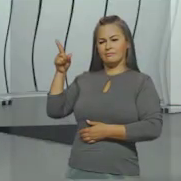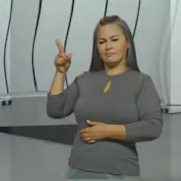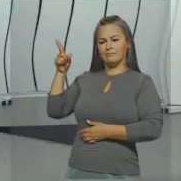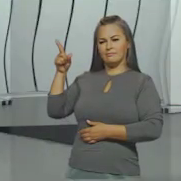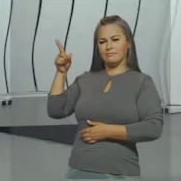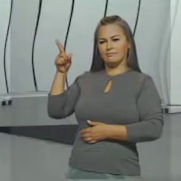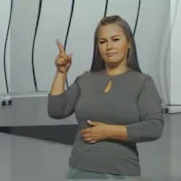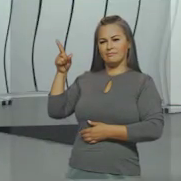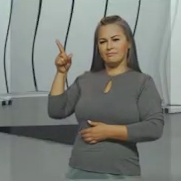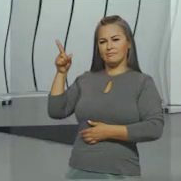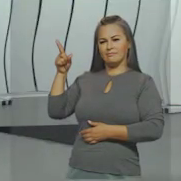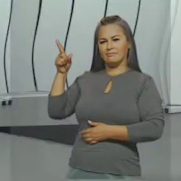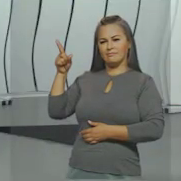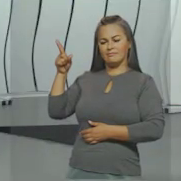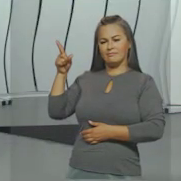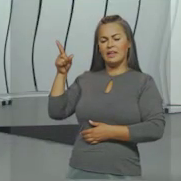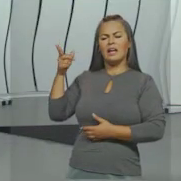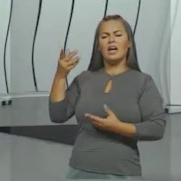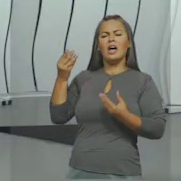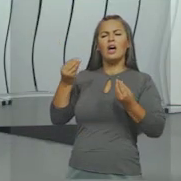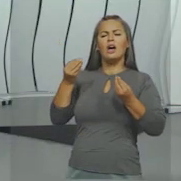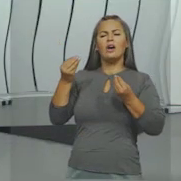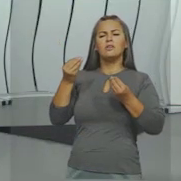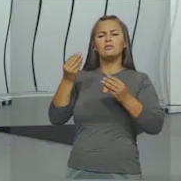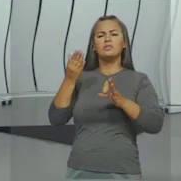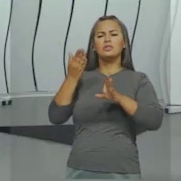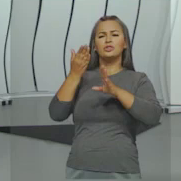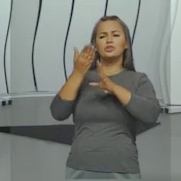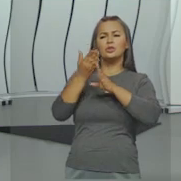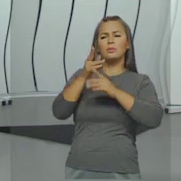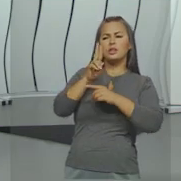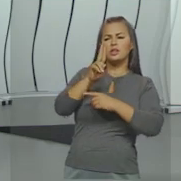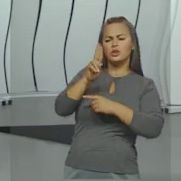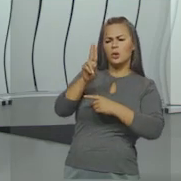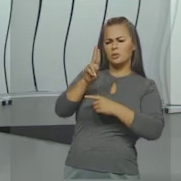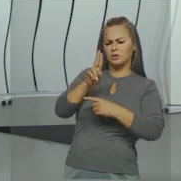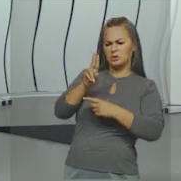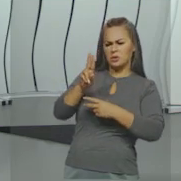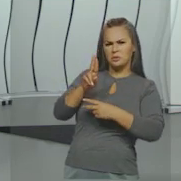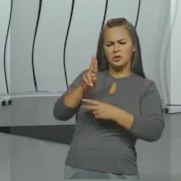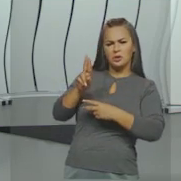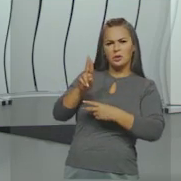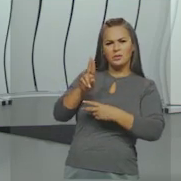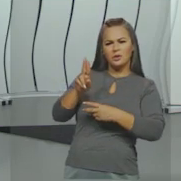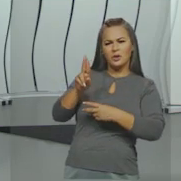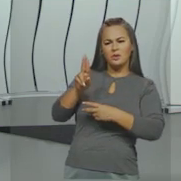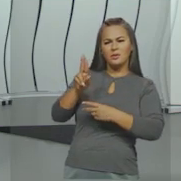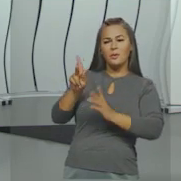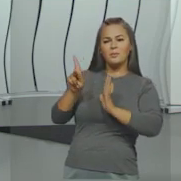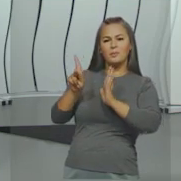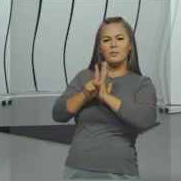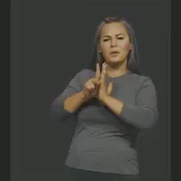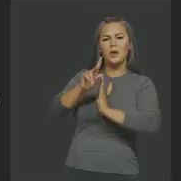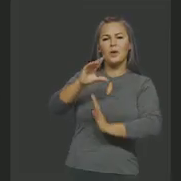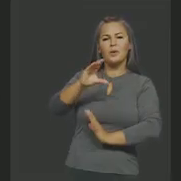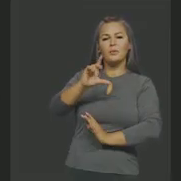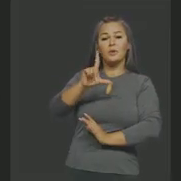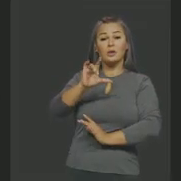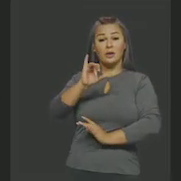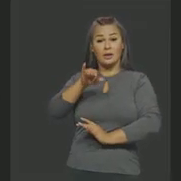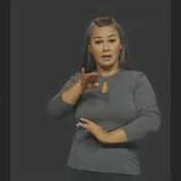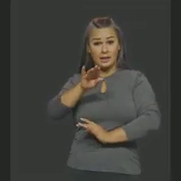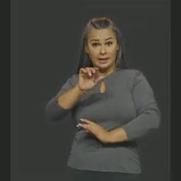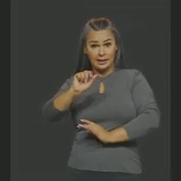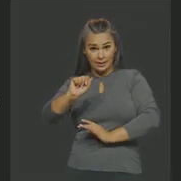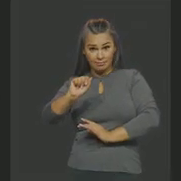isso aqui que nós identificamos, clima subtropical aqui também, deixa eu colocar aqui. Clima subtropical aqui no sul do país, Rio Grande do Sul,